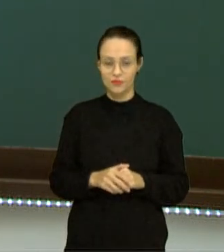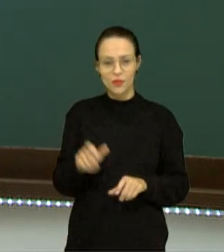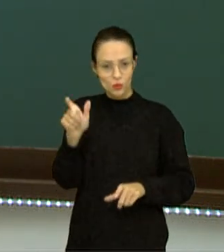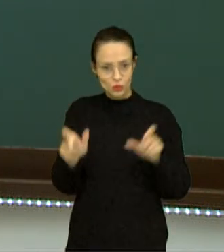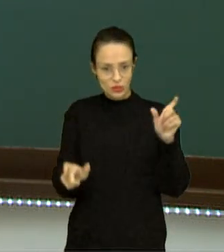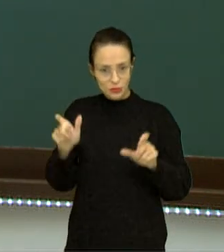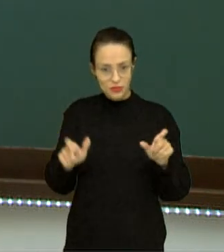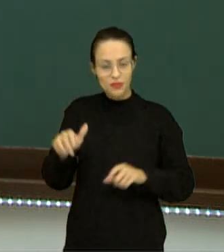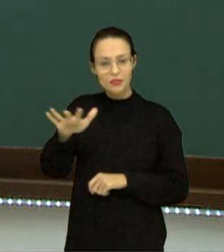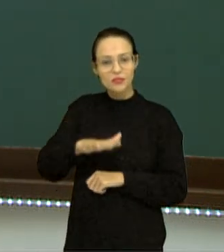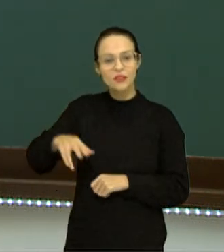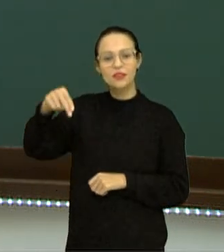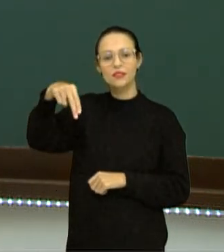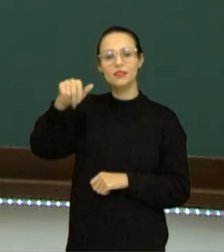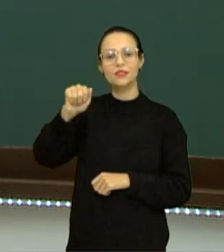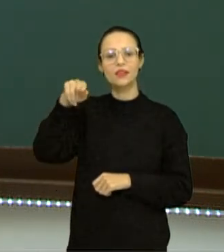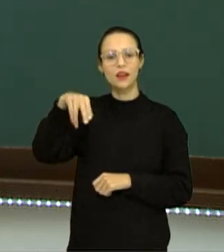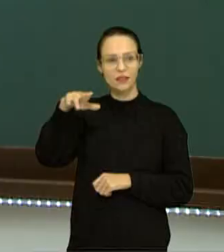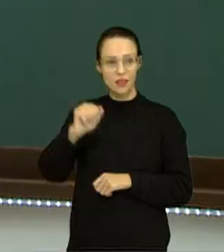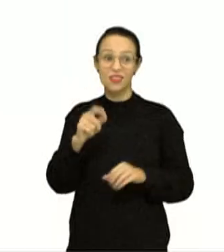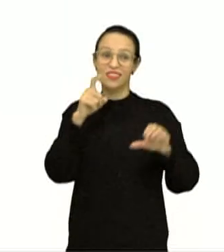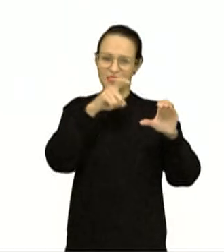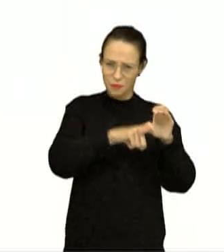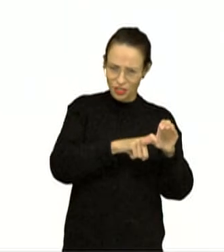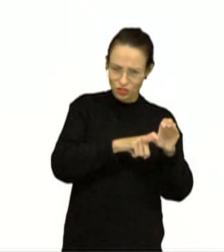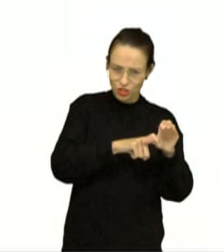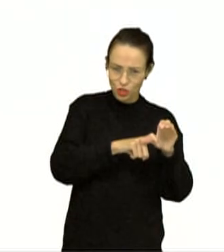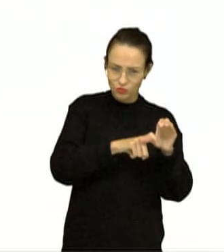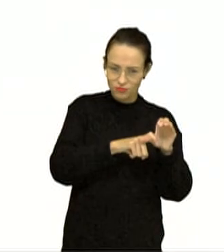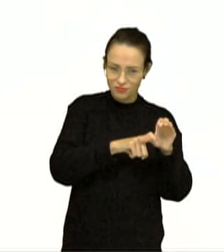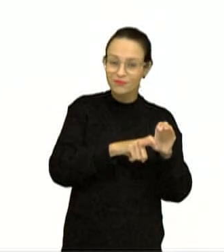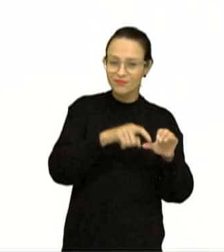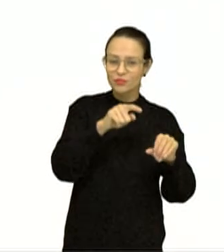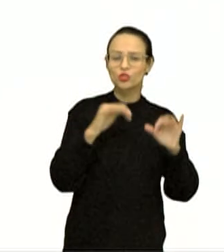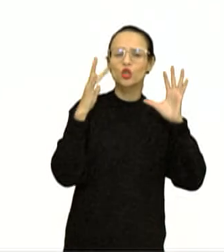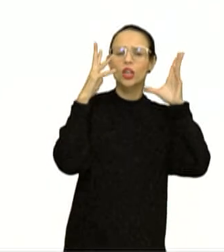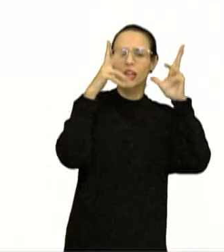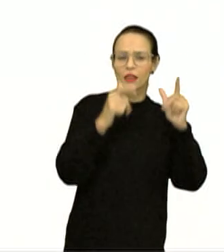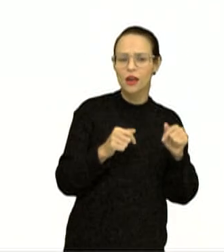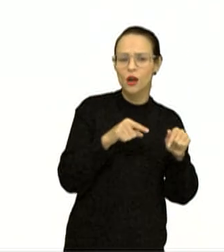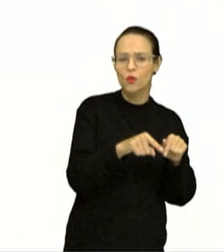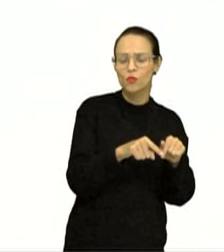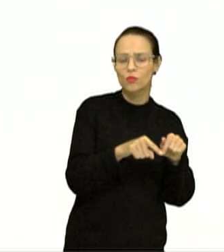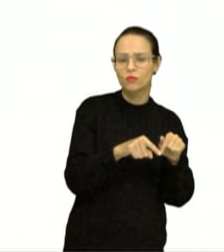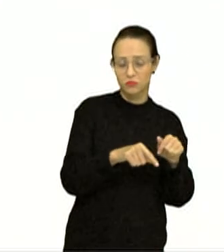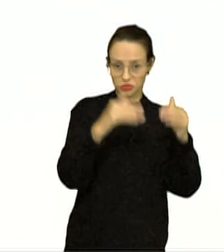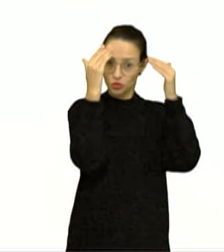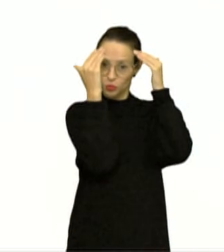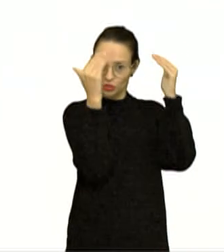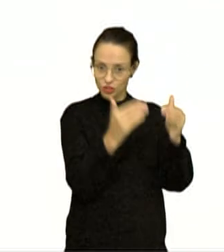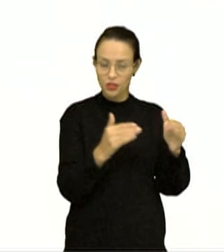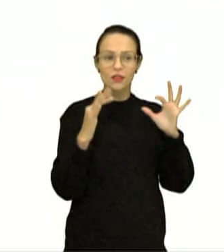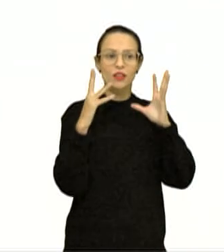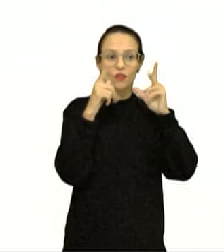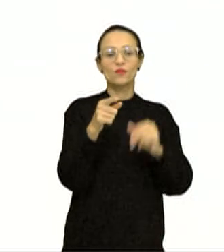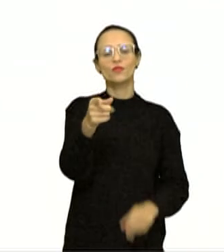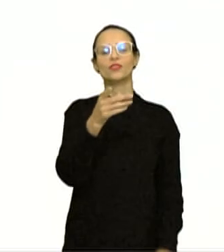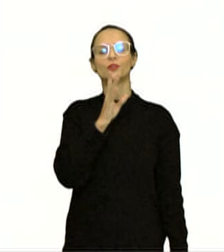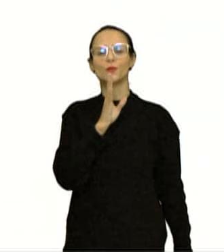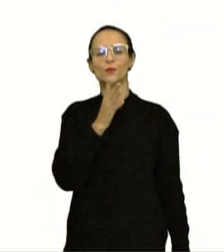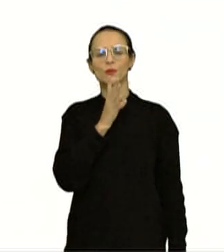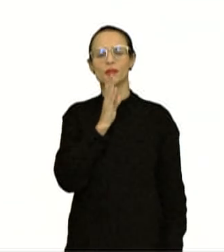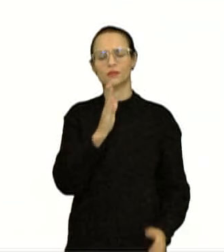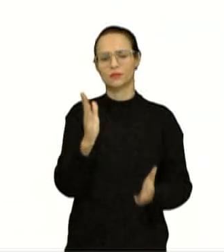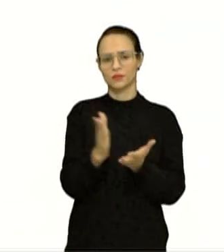Nárnia dependiam de Aslan? O exército de Nárnia era subordinado a Aslan? Se você conhece a